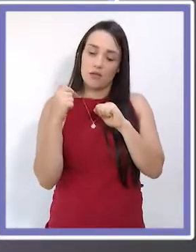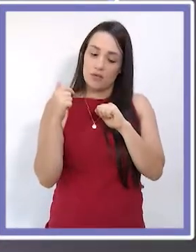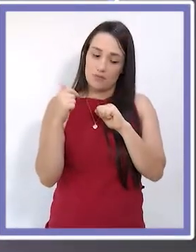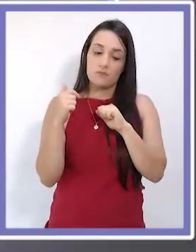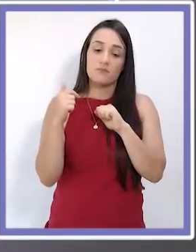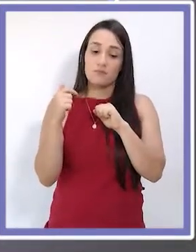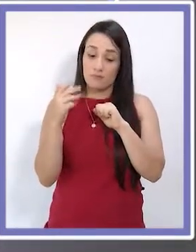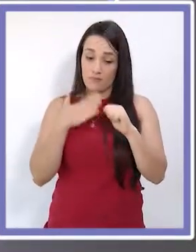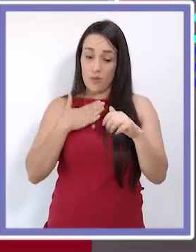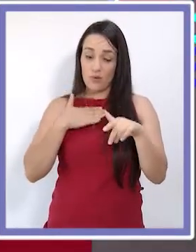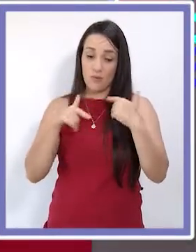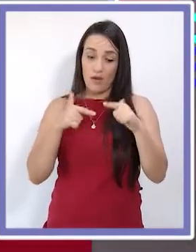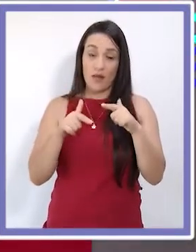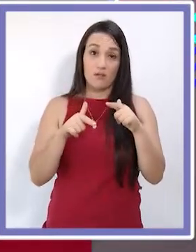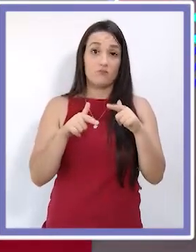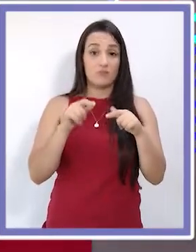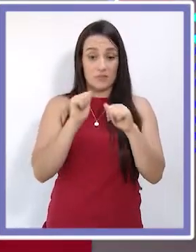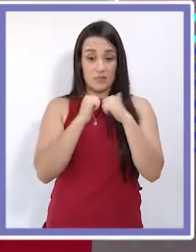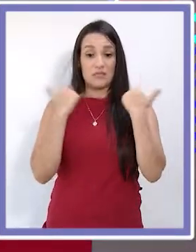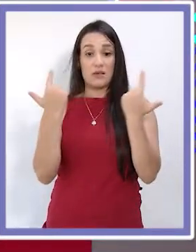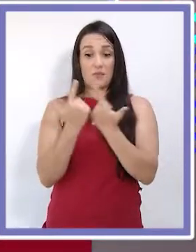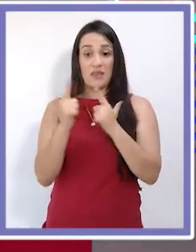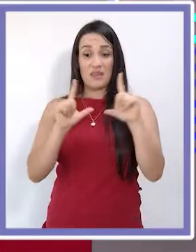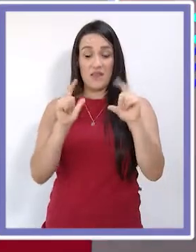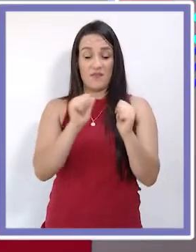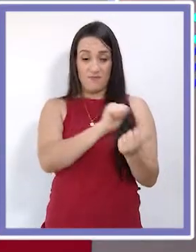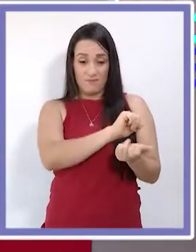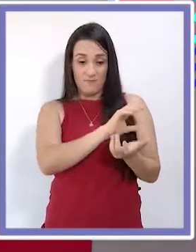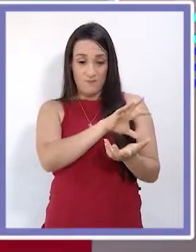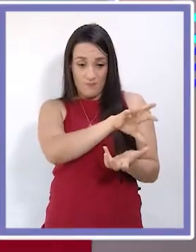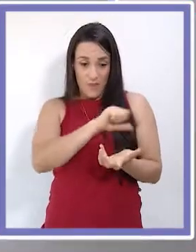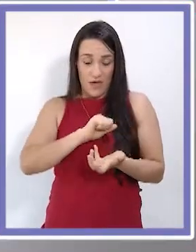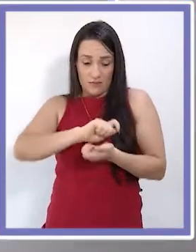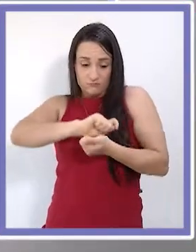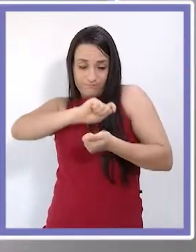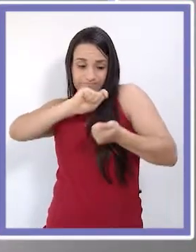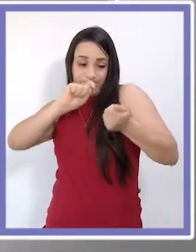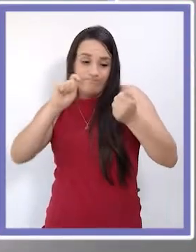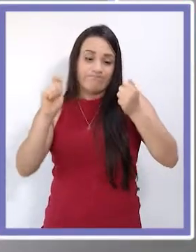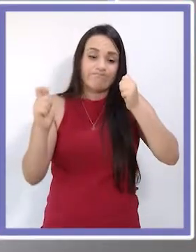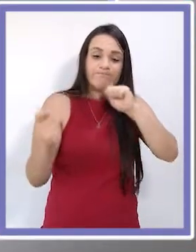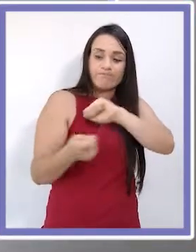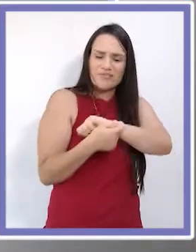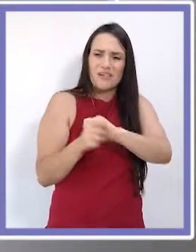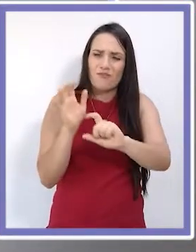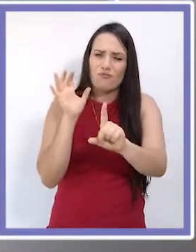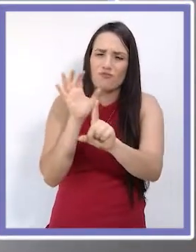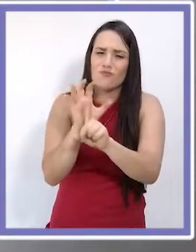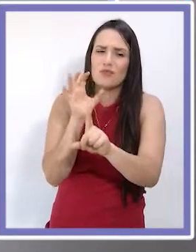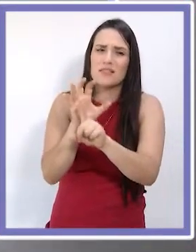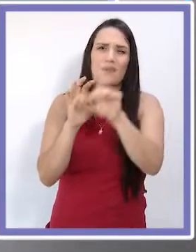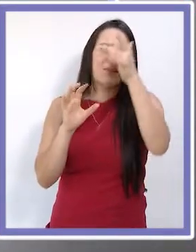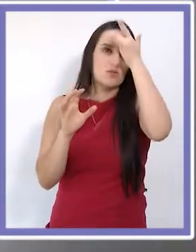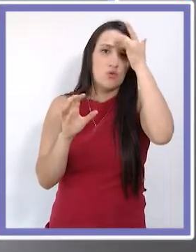poder chegar até as pessoas, poder fazer a diferença na vida das pessoas, mudando